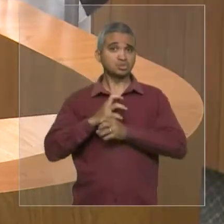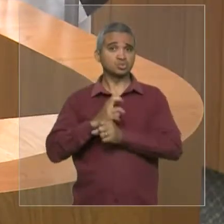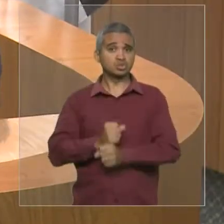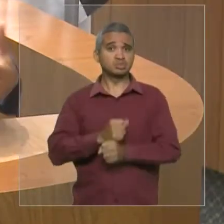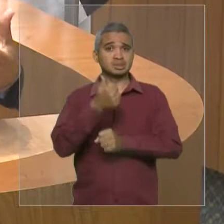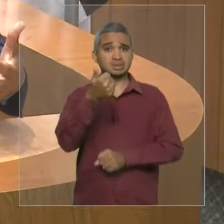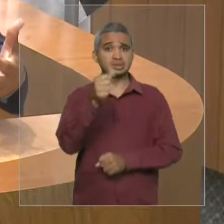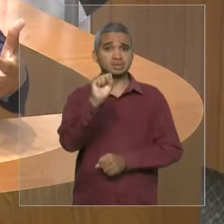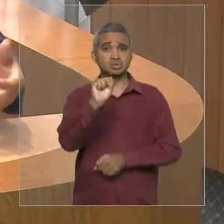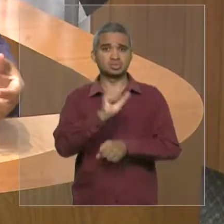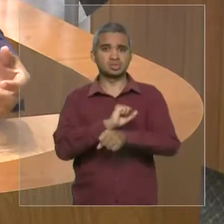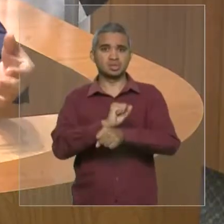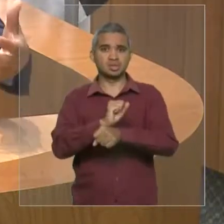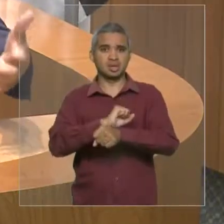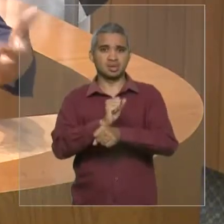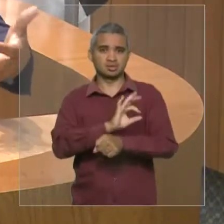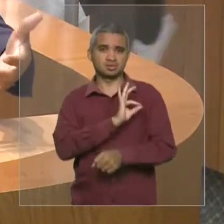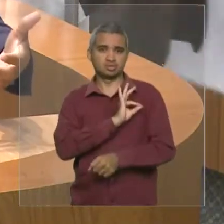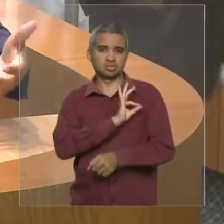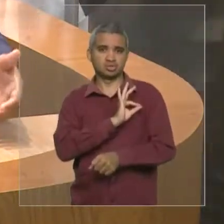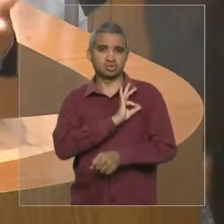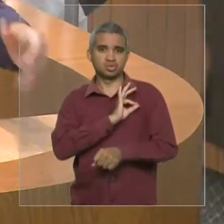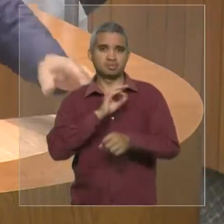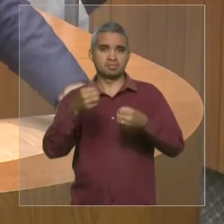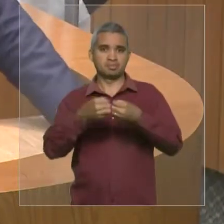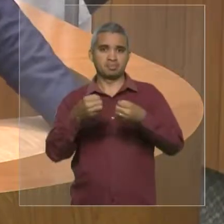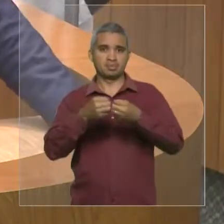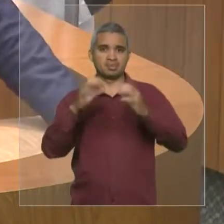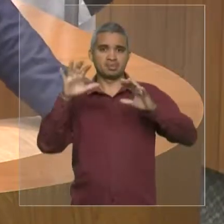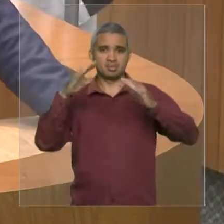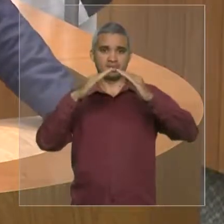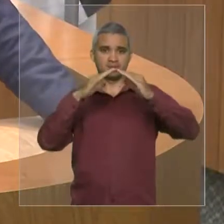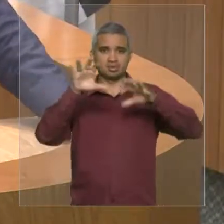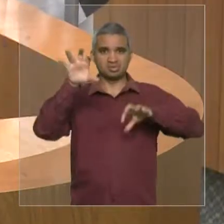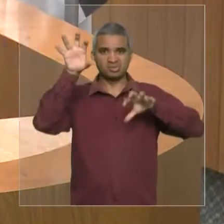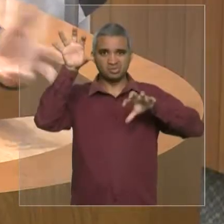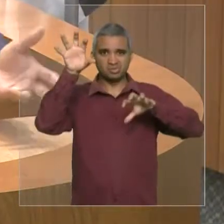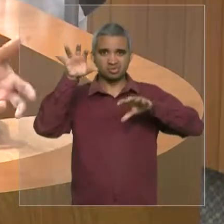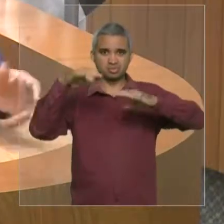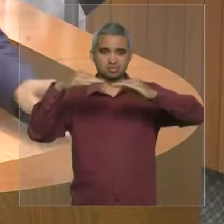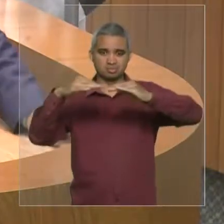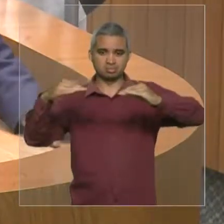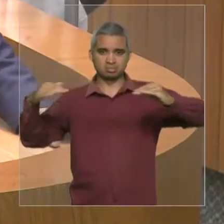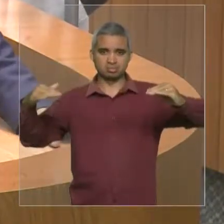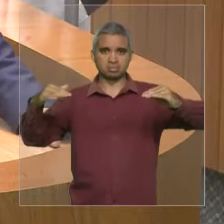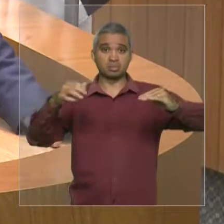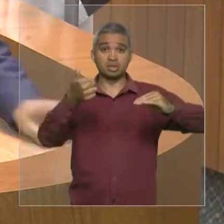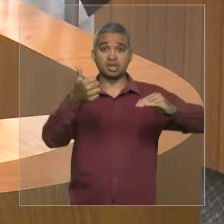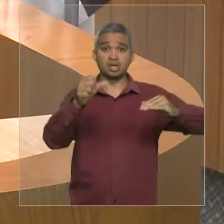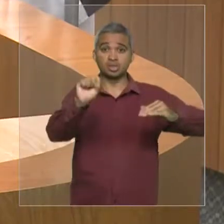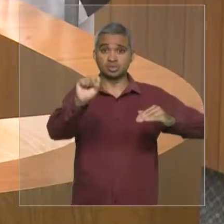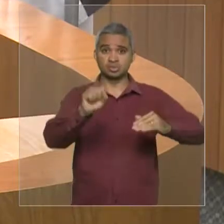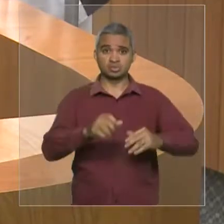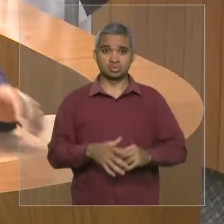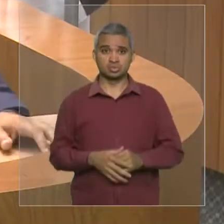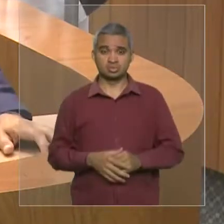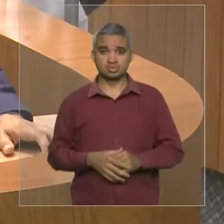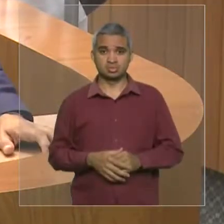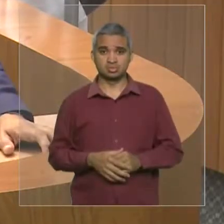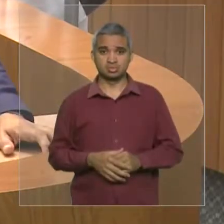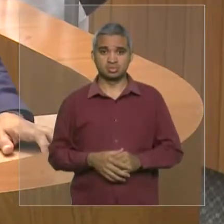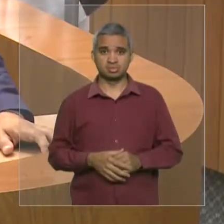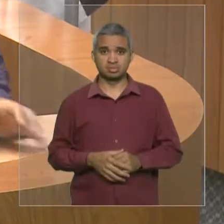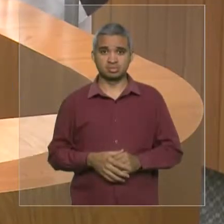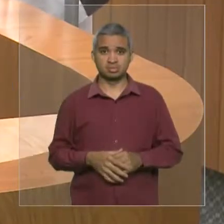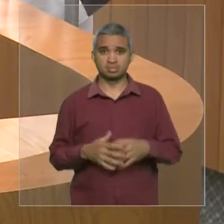Palácio. E um grande número, um grande efetivo da Polícia Militar, fora, velado, na região do Palácio